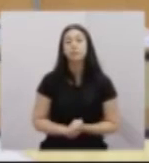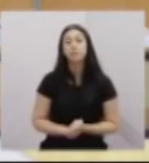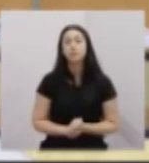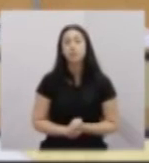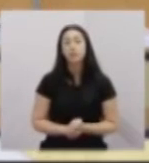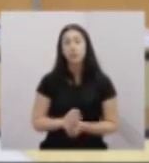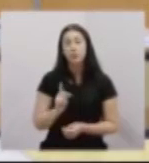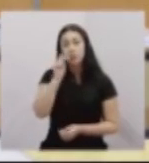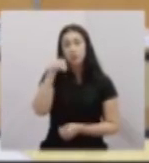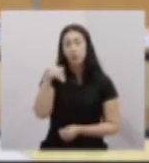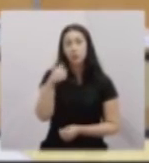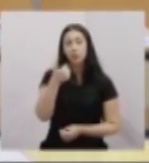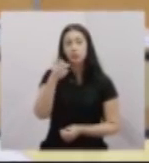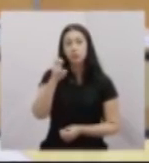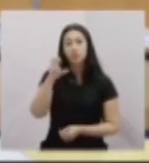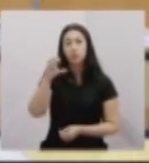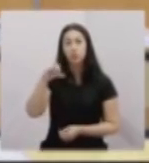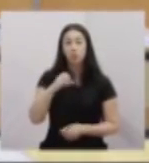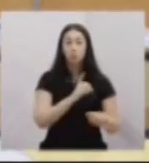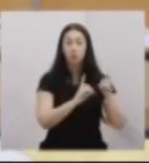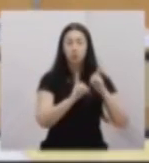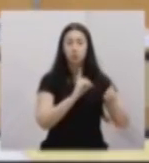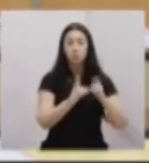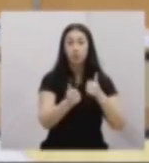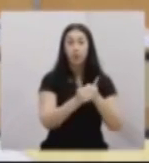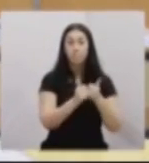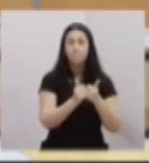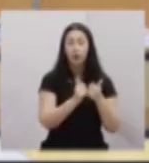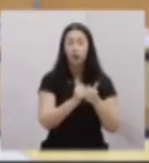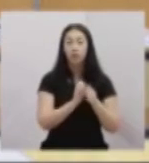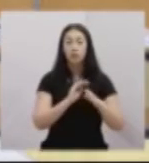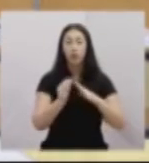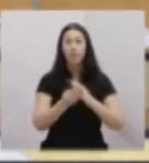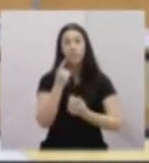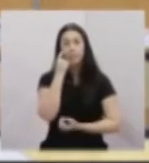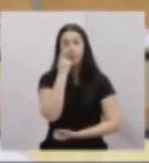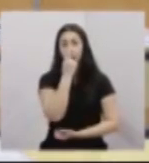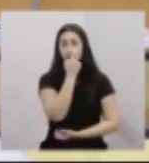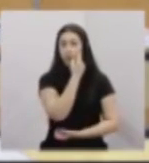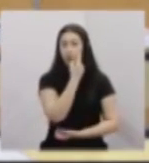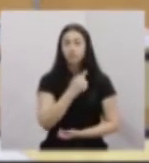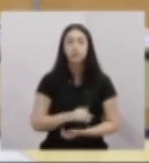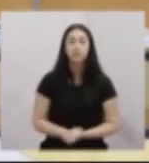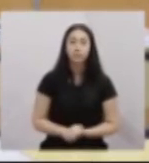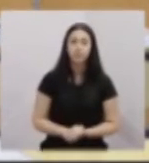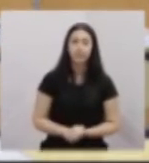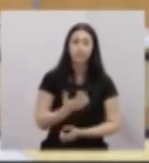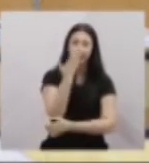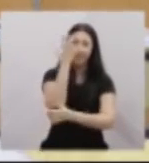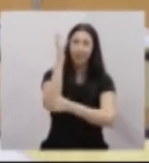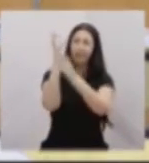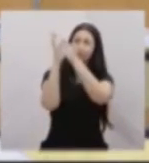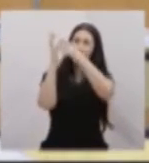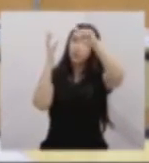KM 159, na rodovia Presidente Dutra, em frente à churrascaria Dragão, no Parque Meia Lua. Os galhos estão